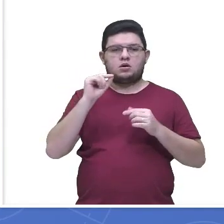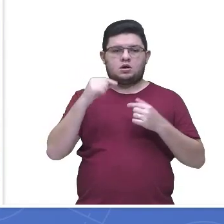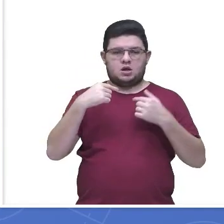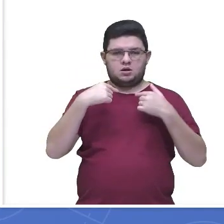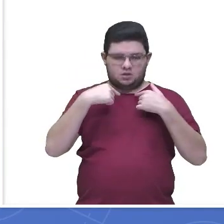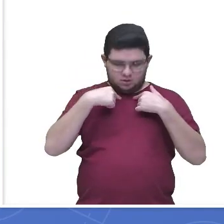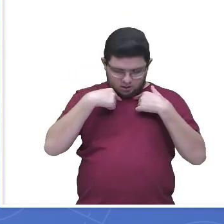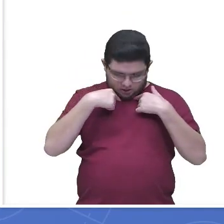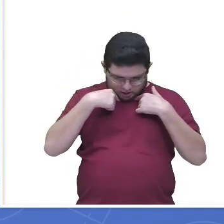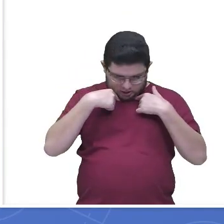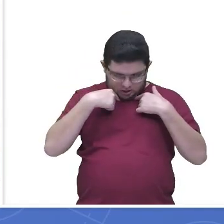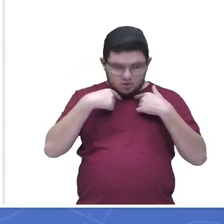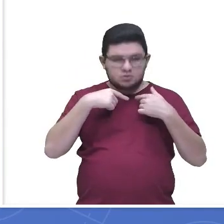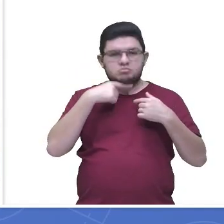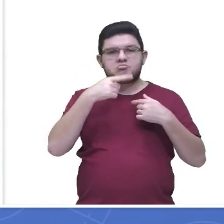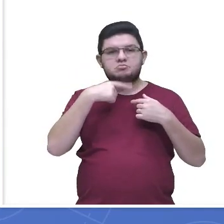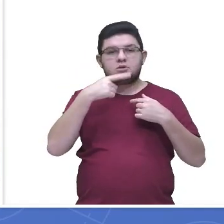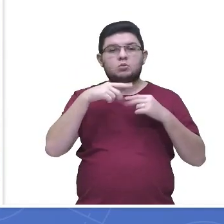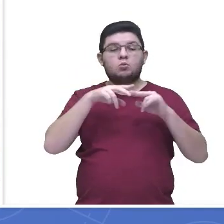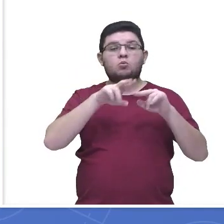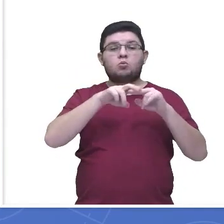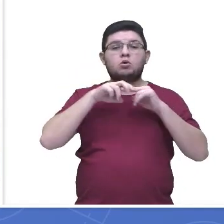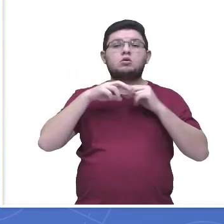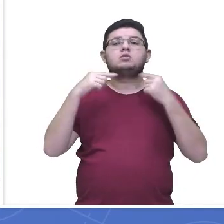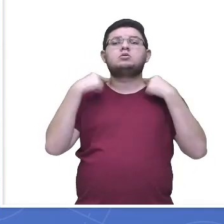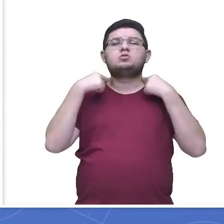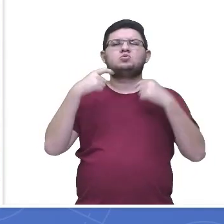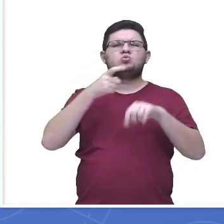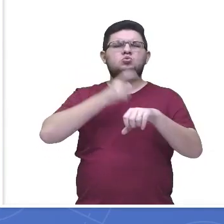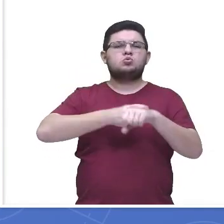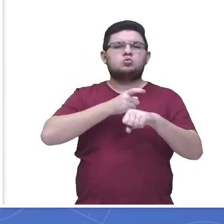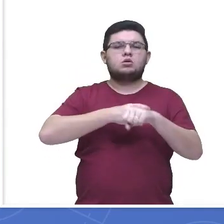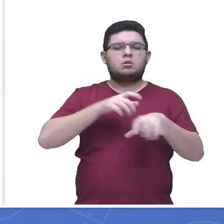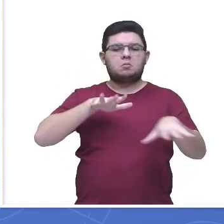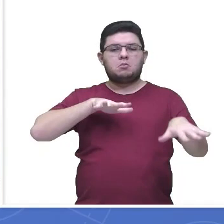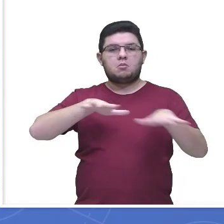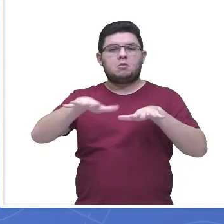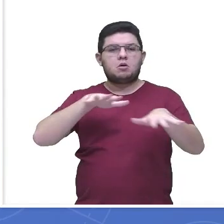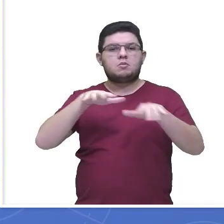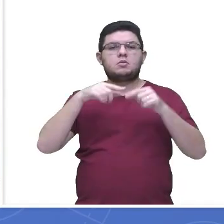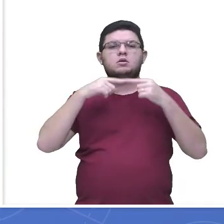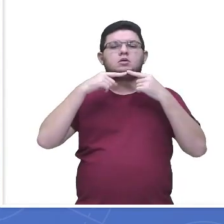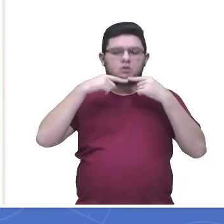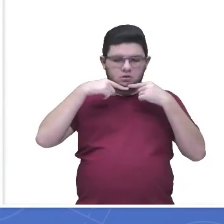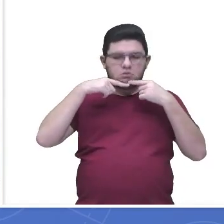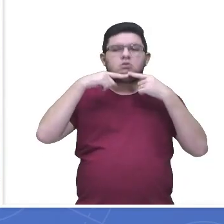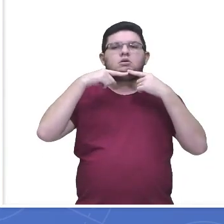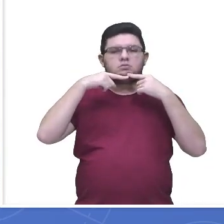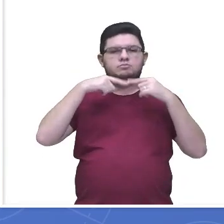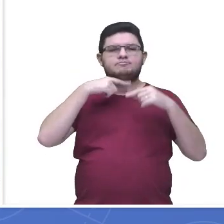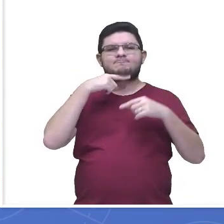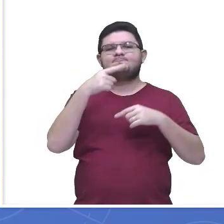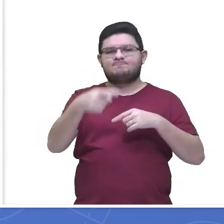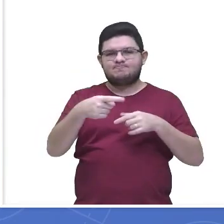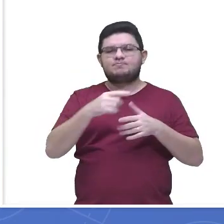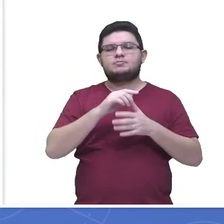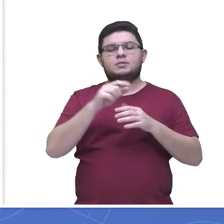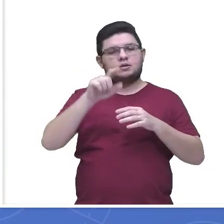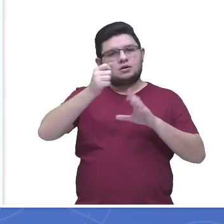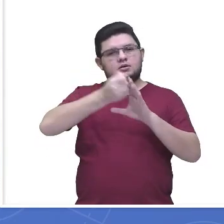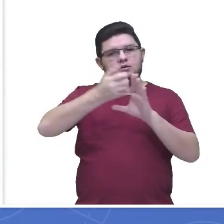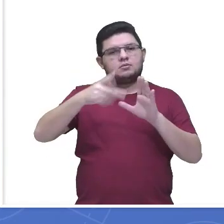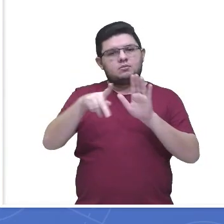justamente porque fica rígida essa área da nuca e ela não consegue baixar. Então é uma característica específica aí da meningite. Uma outra